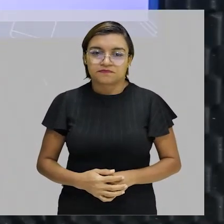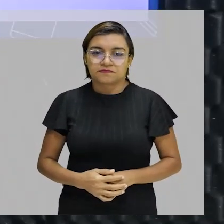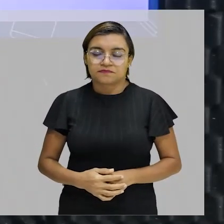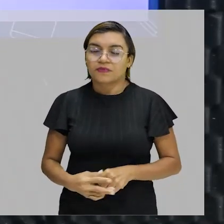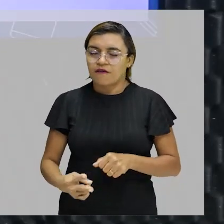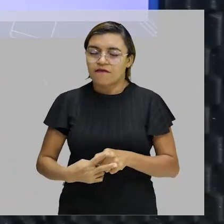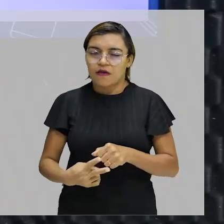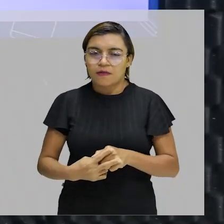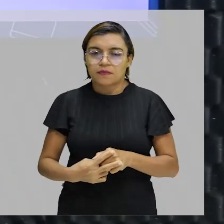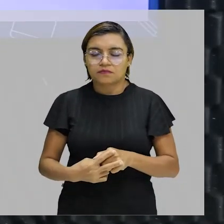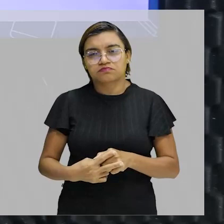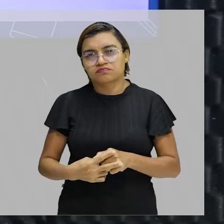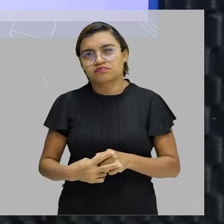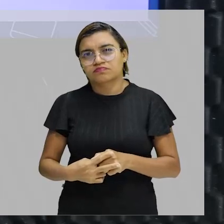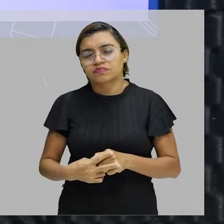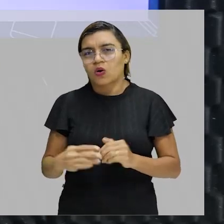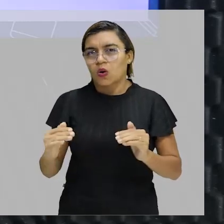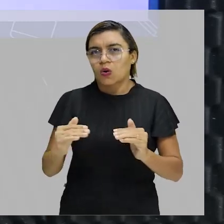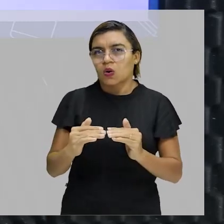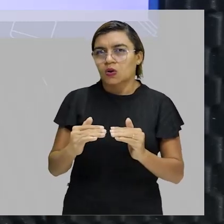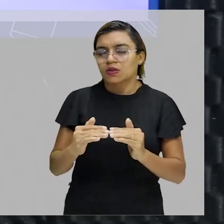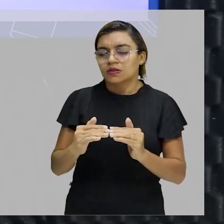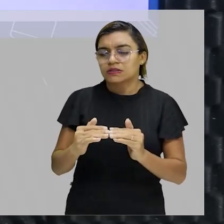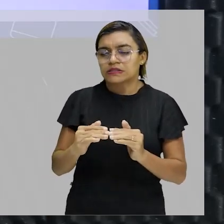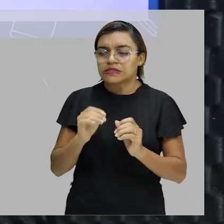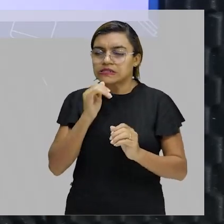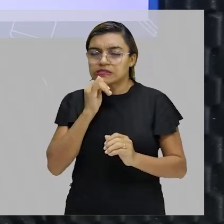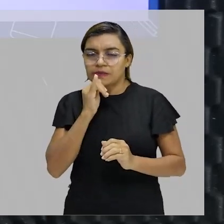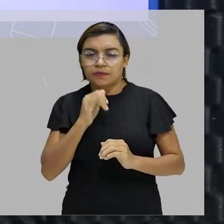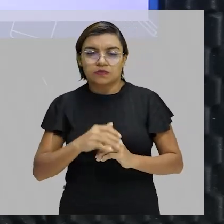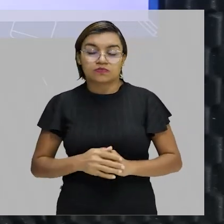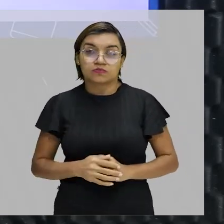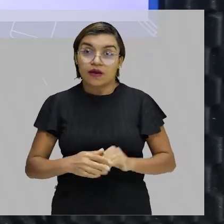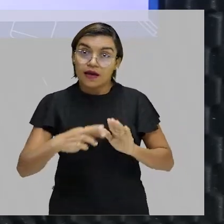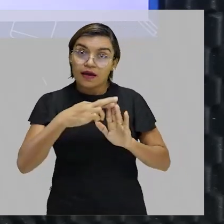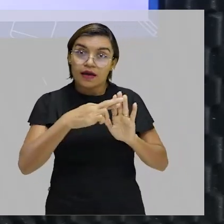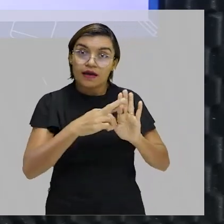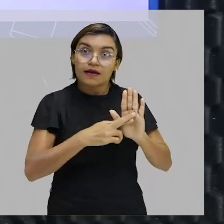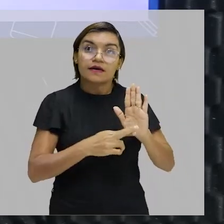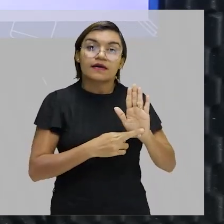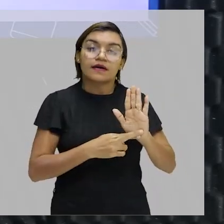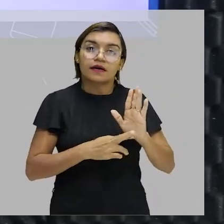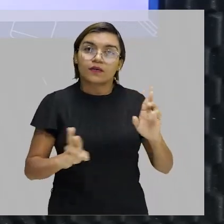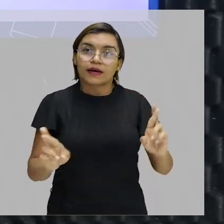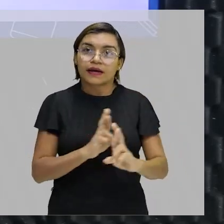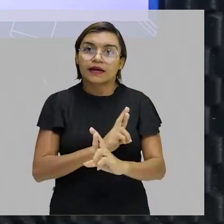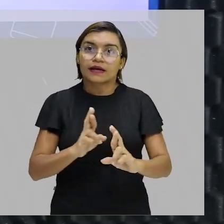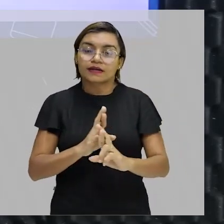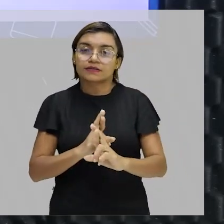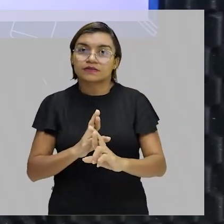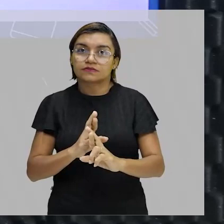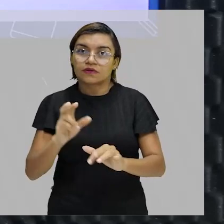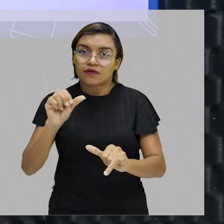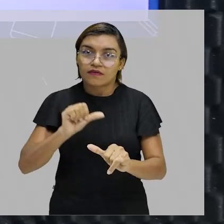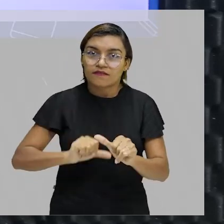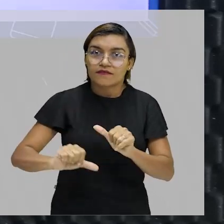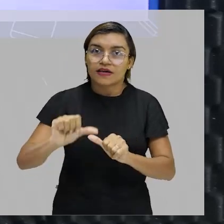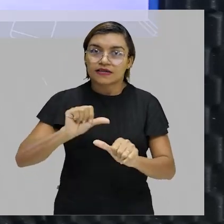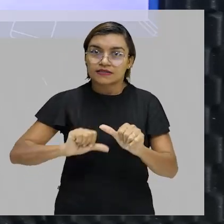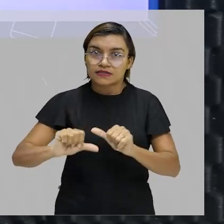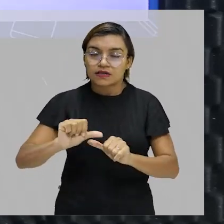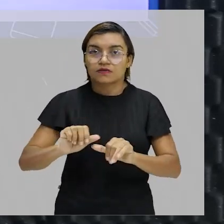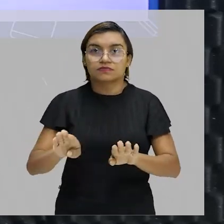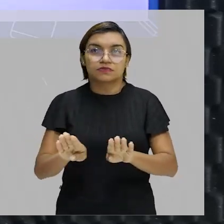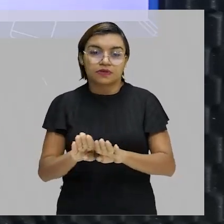de alguns verbos de verdade. É o quê? É a regra em relação à flexão, em relação